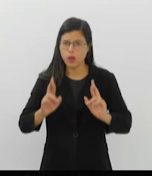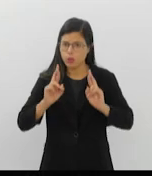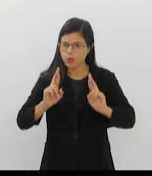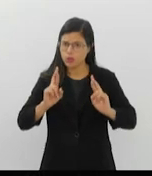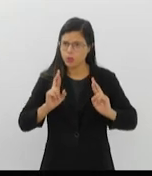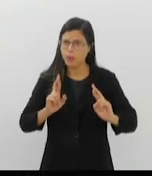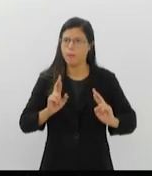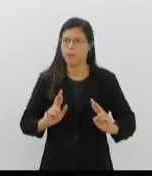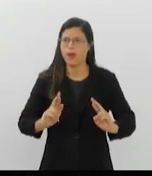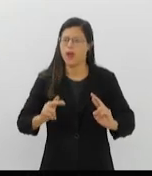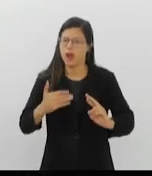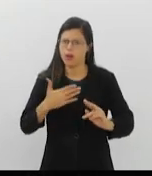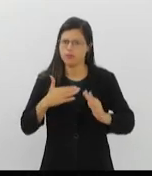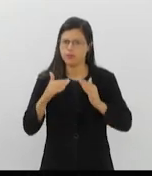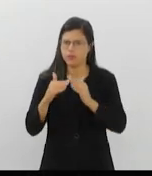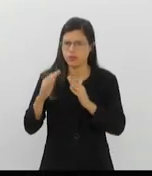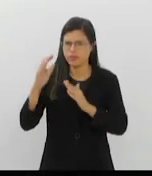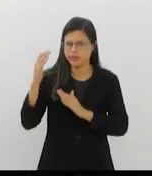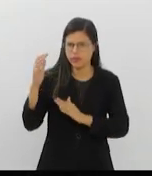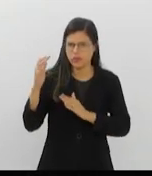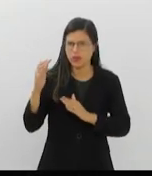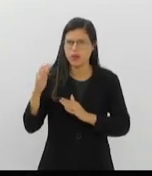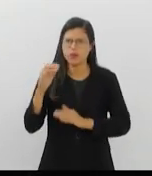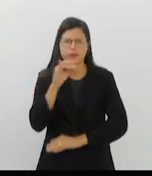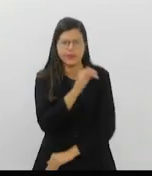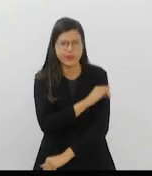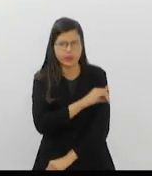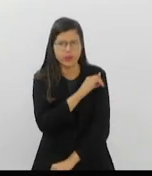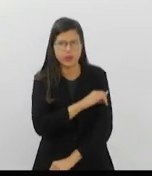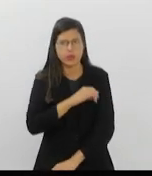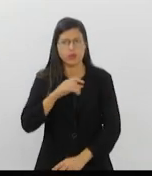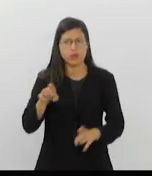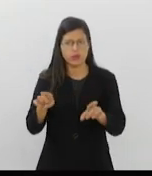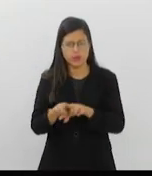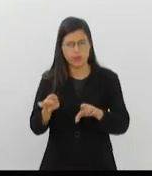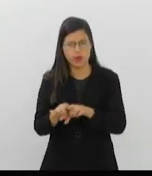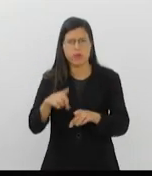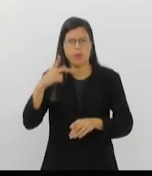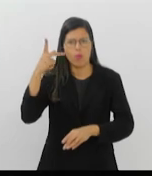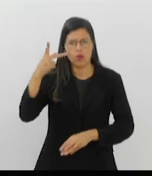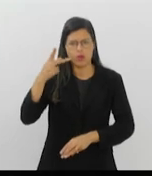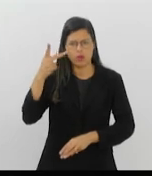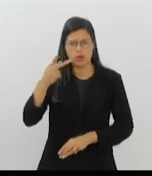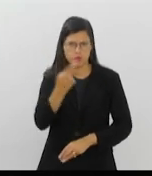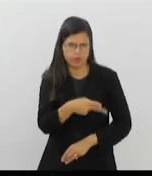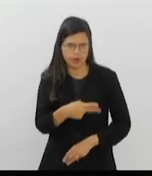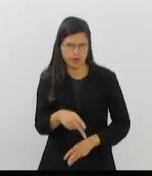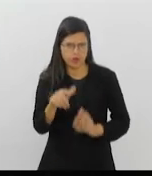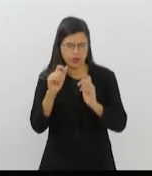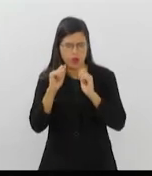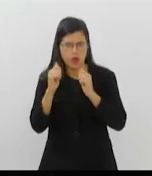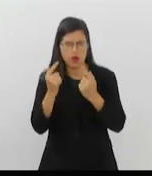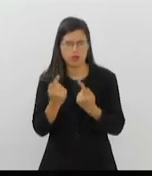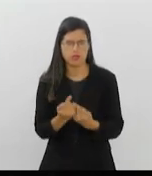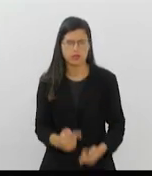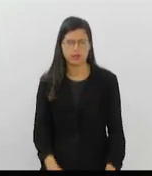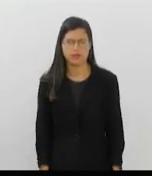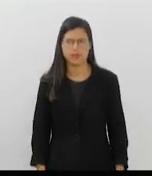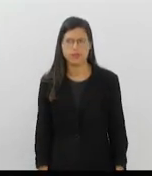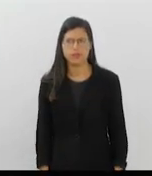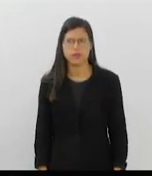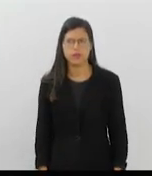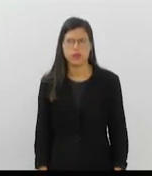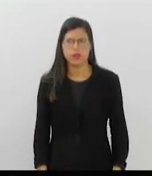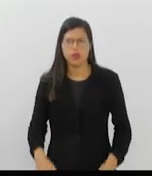munícipe como Carioca como parlamentar dessa casa que a